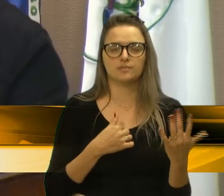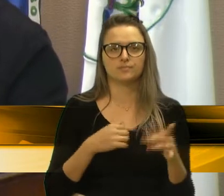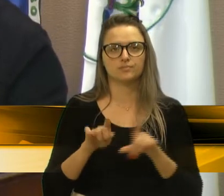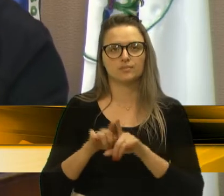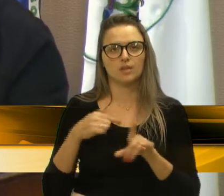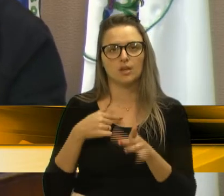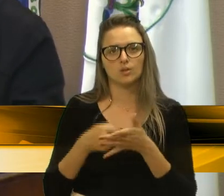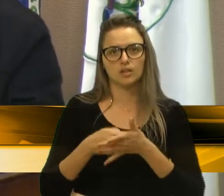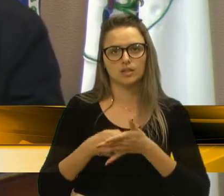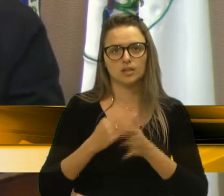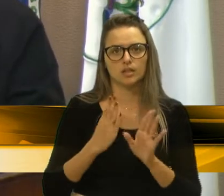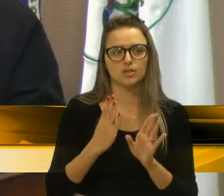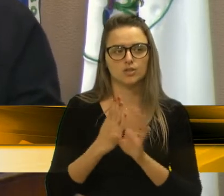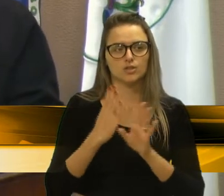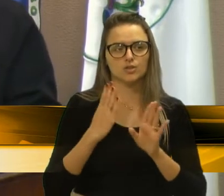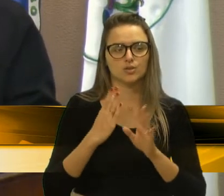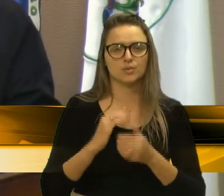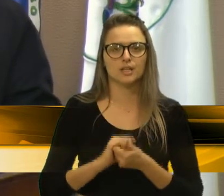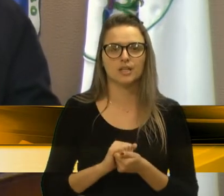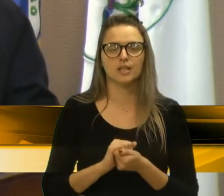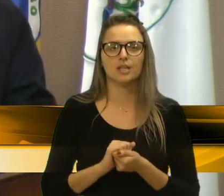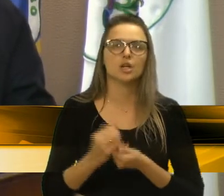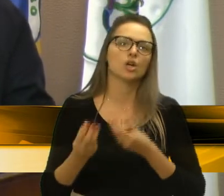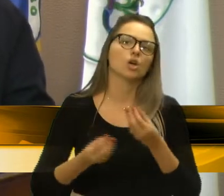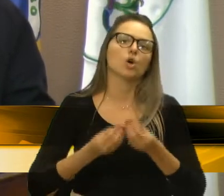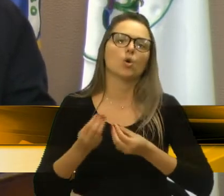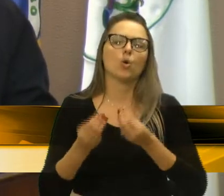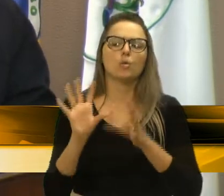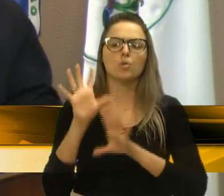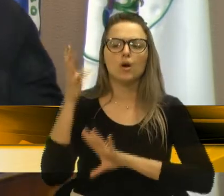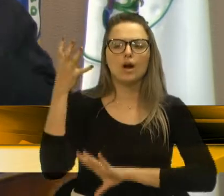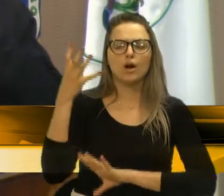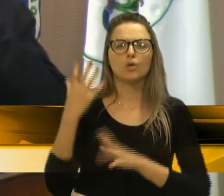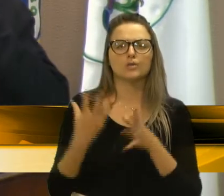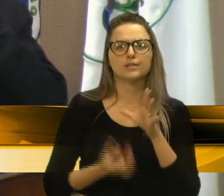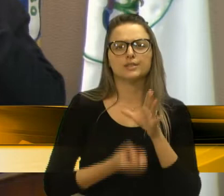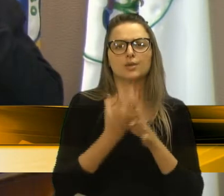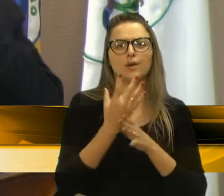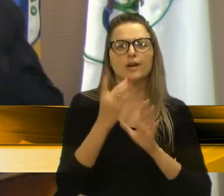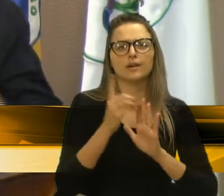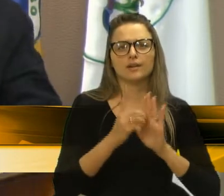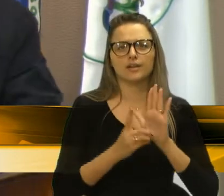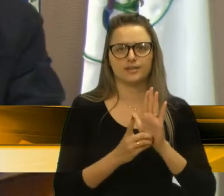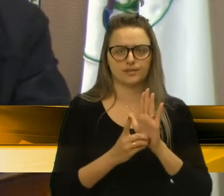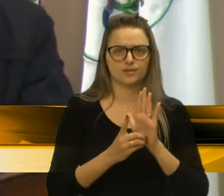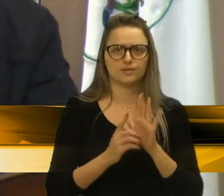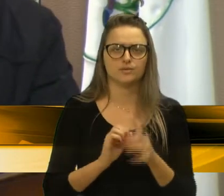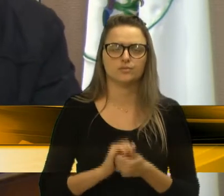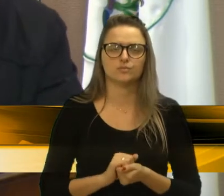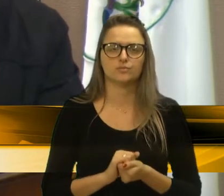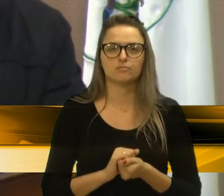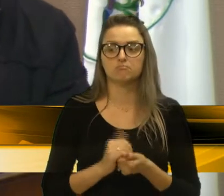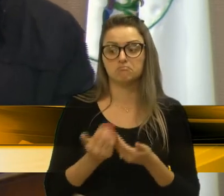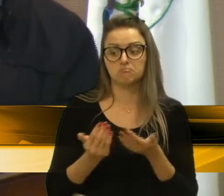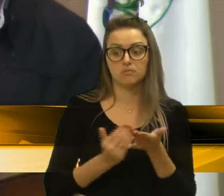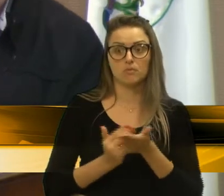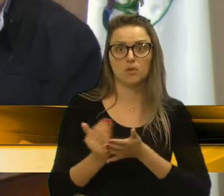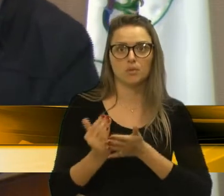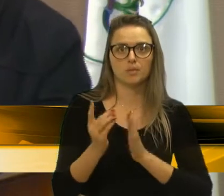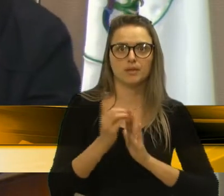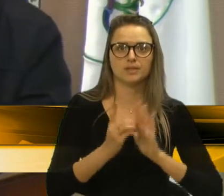descobrir como é que aconteceu a edição desse decreto, né? E ele nasce,